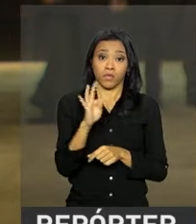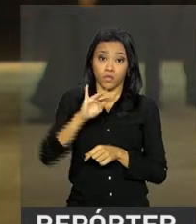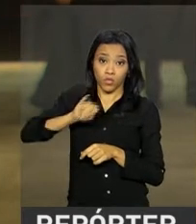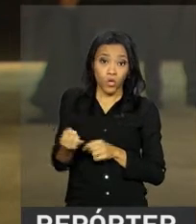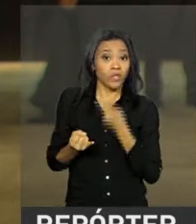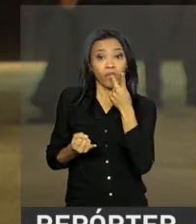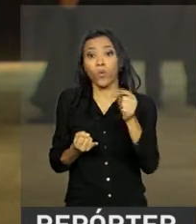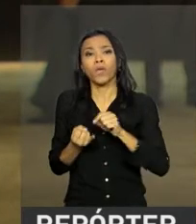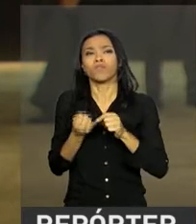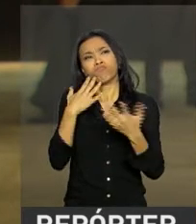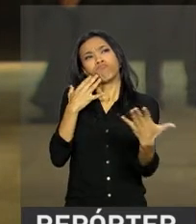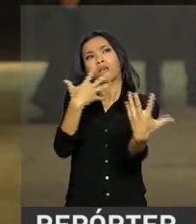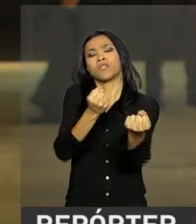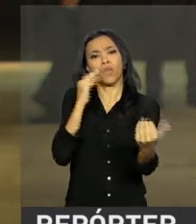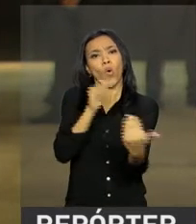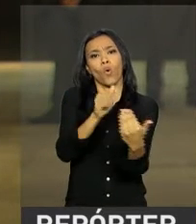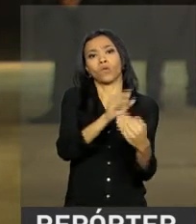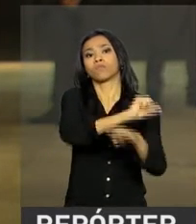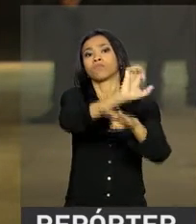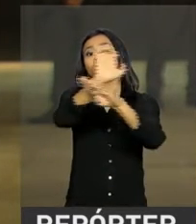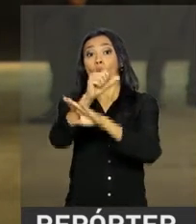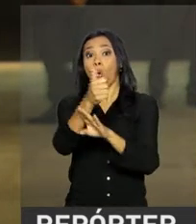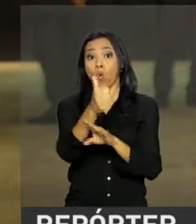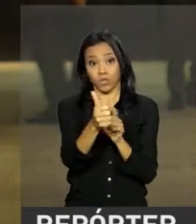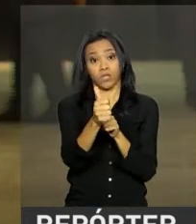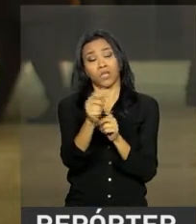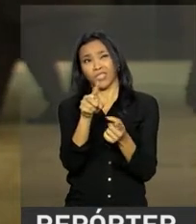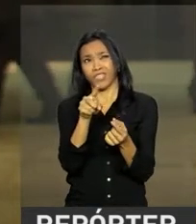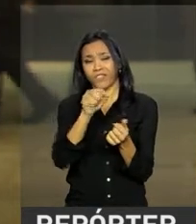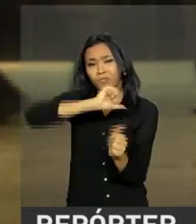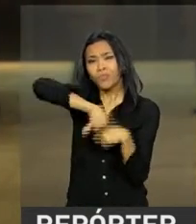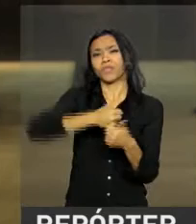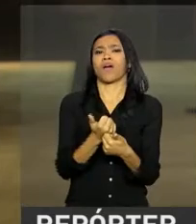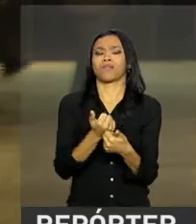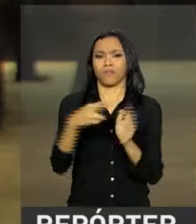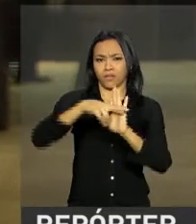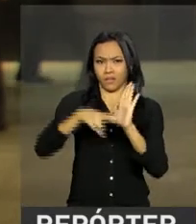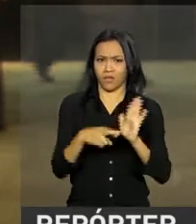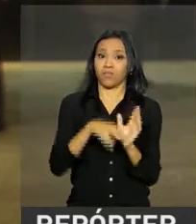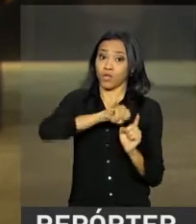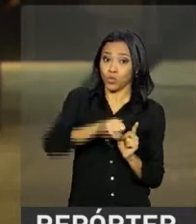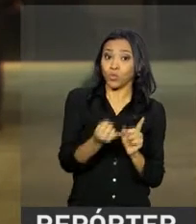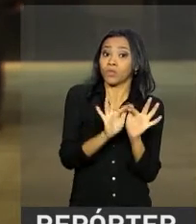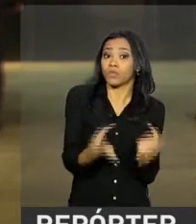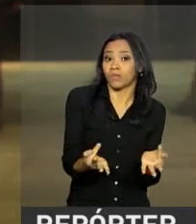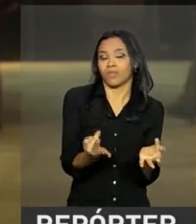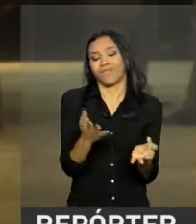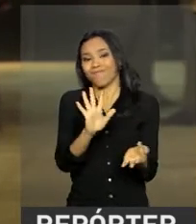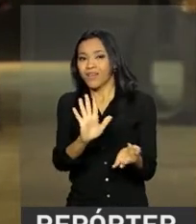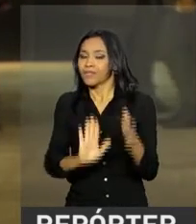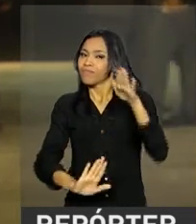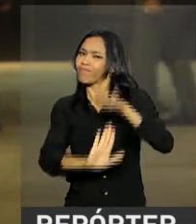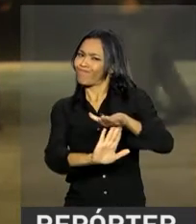de 11 estados para que este cálculo fosse modificado para juros simples mas suspendeu julgamento para